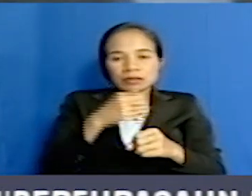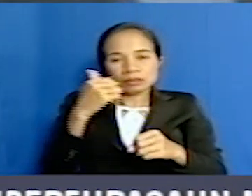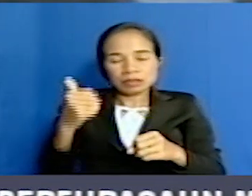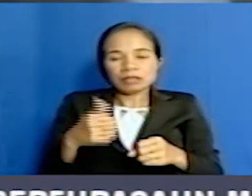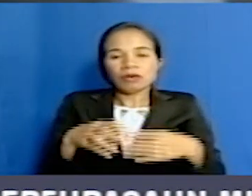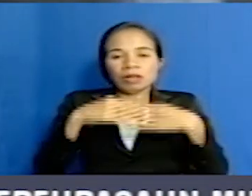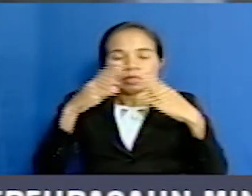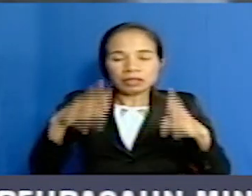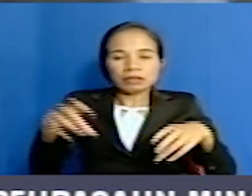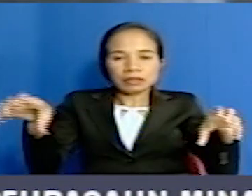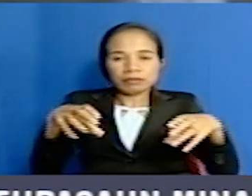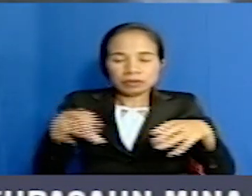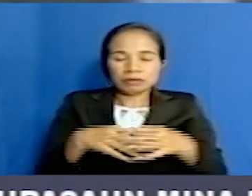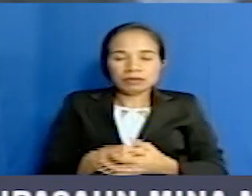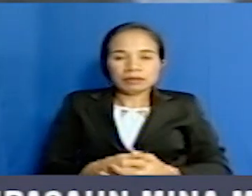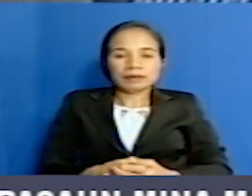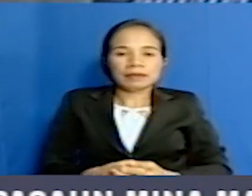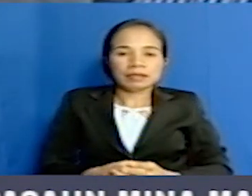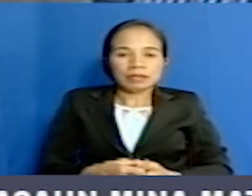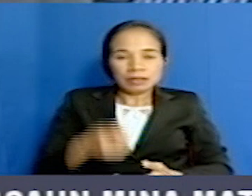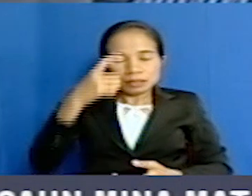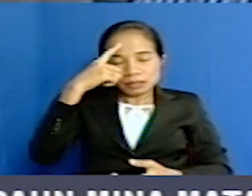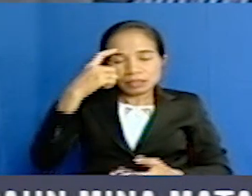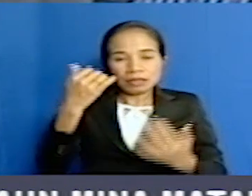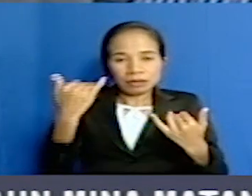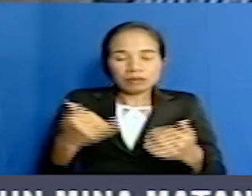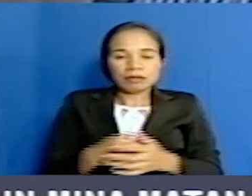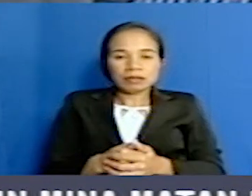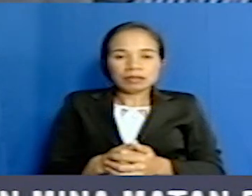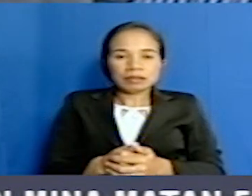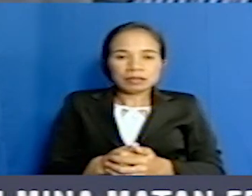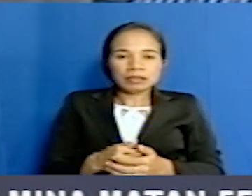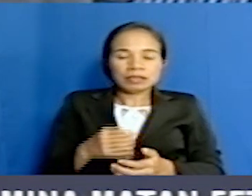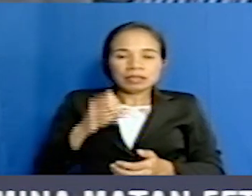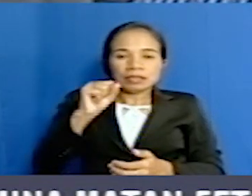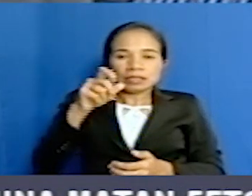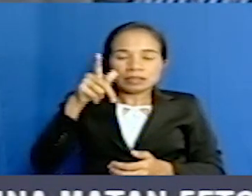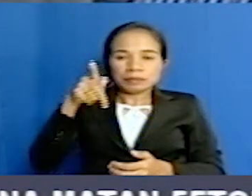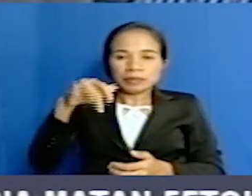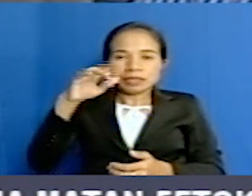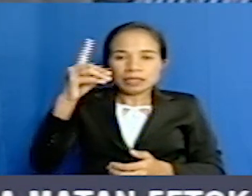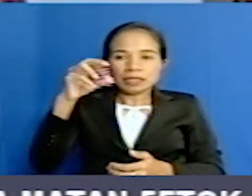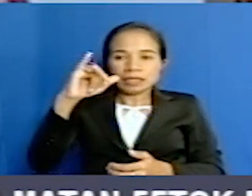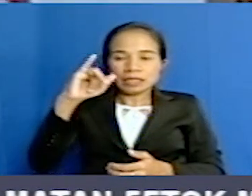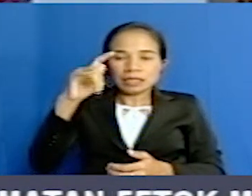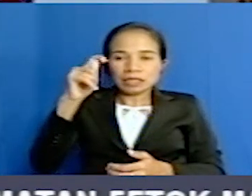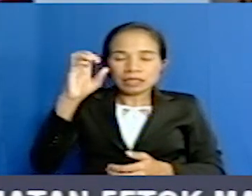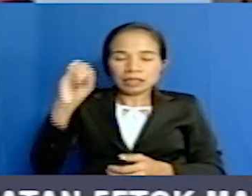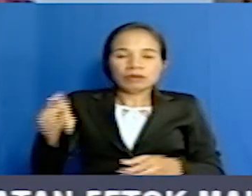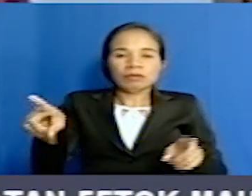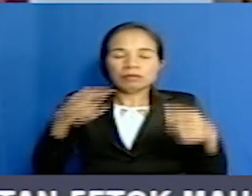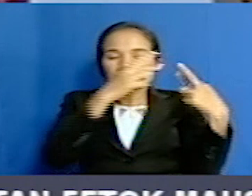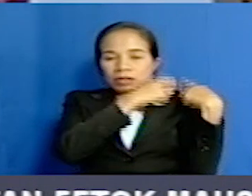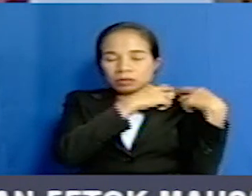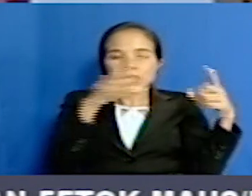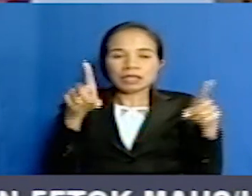de lidera instituição ne. De dão ne, conselheiro Expedito Dias Ximenes mac assumi cargo no dar presidente